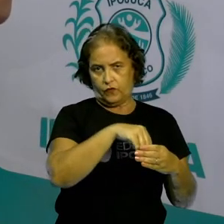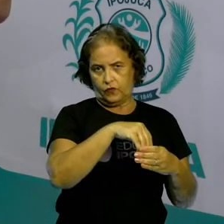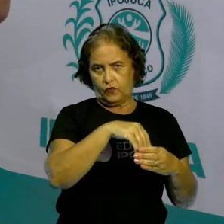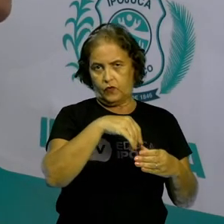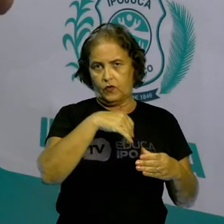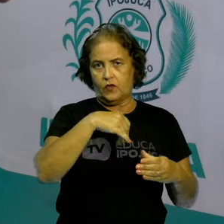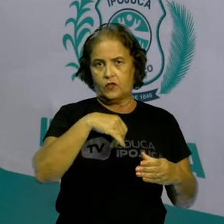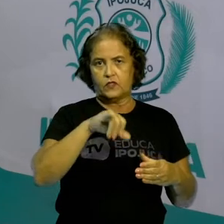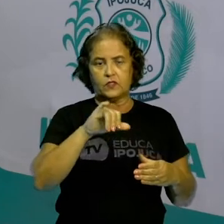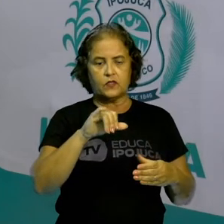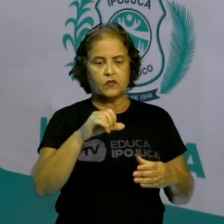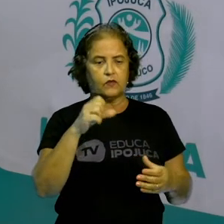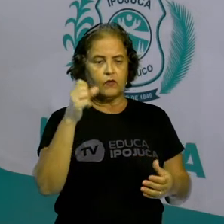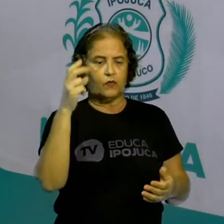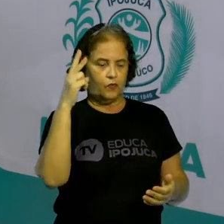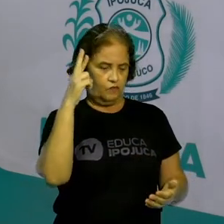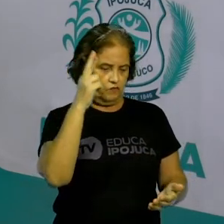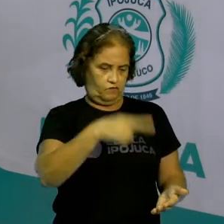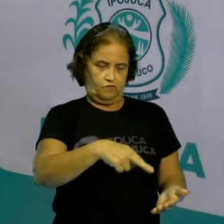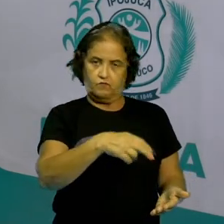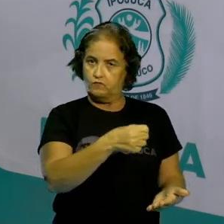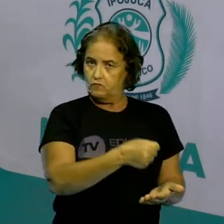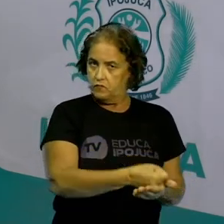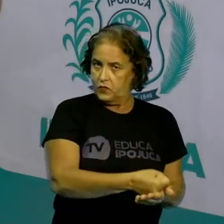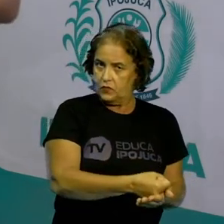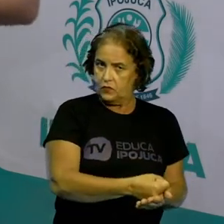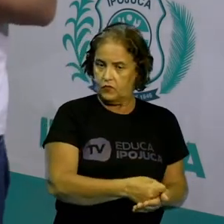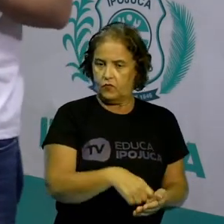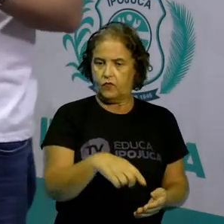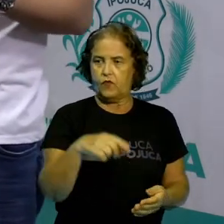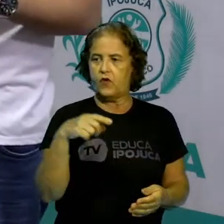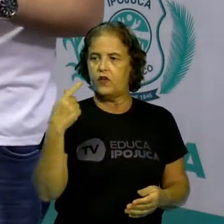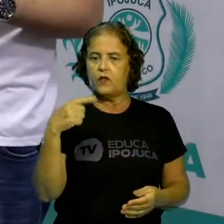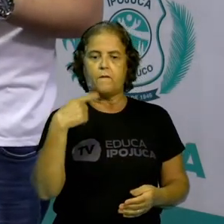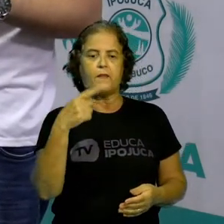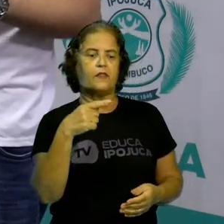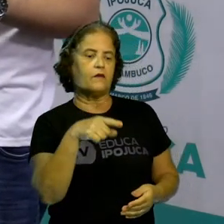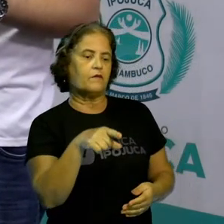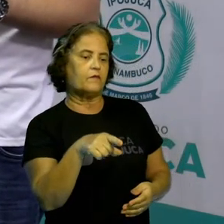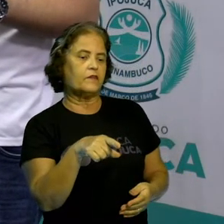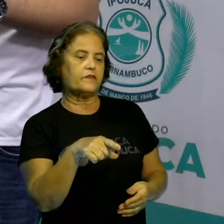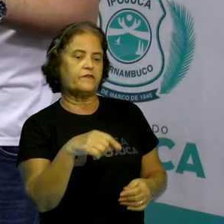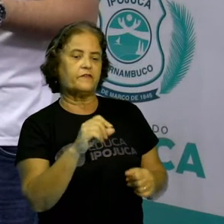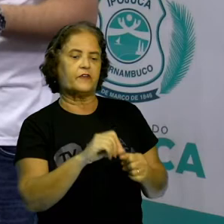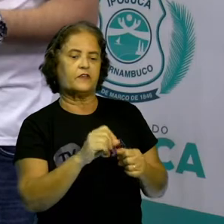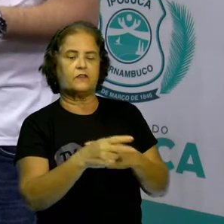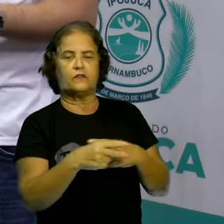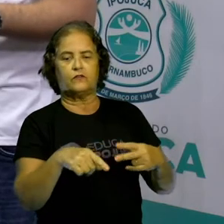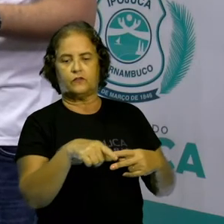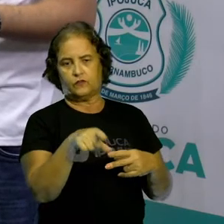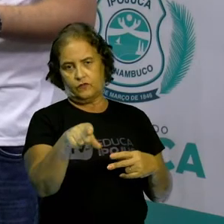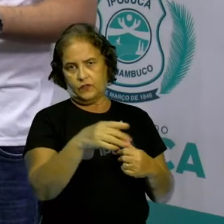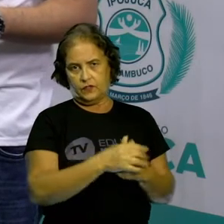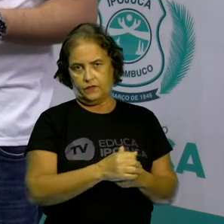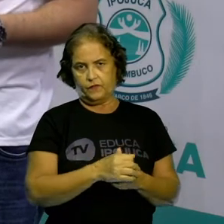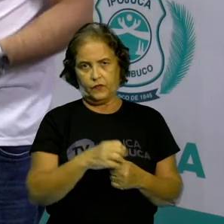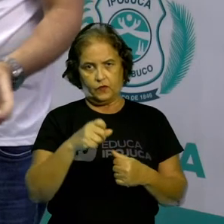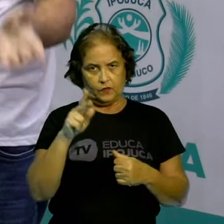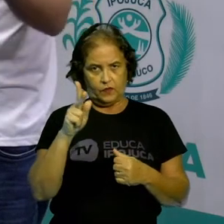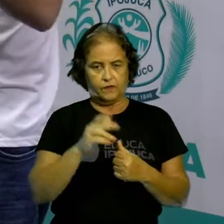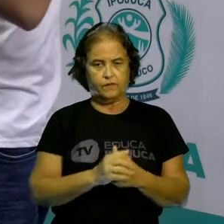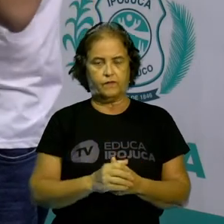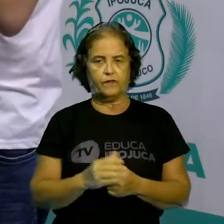ele poderia mandar fazer algo muito ruim com você. Ok, pessoal? Estão acompanhando? Vamos para a